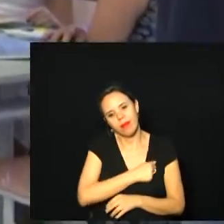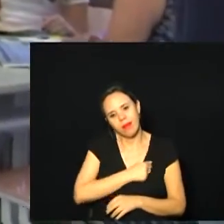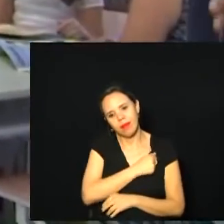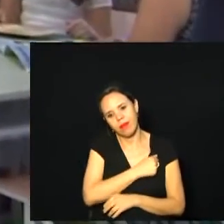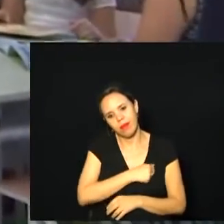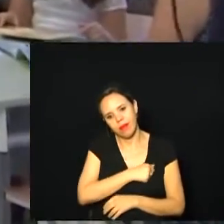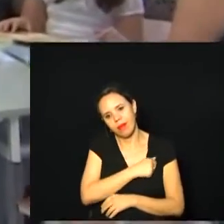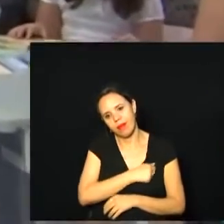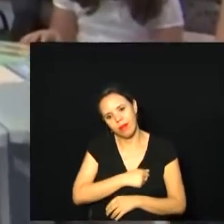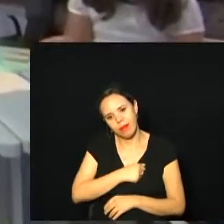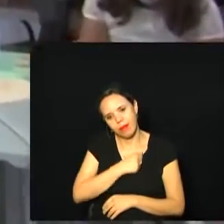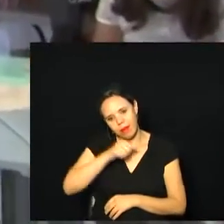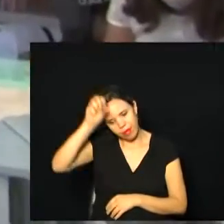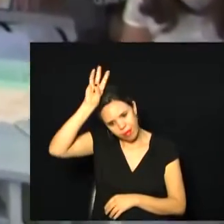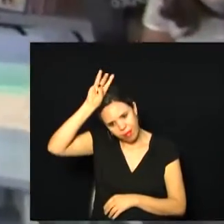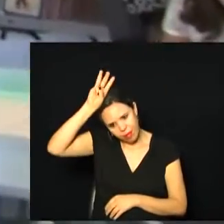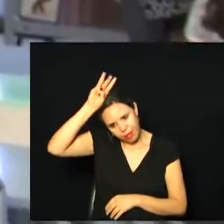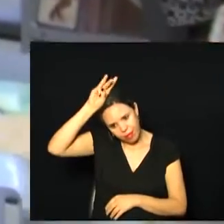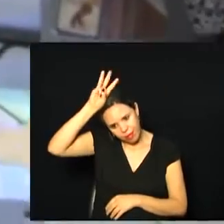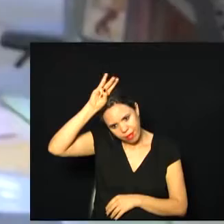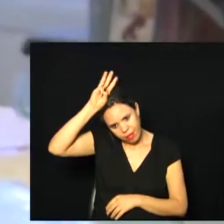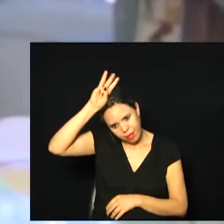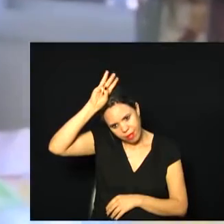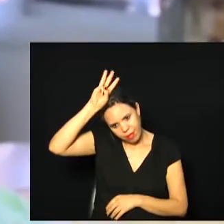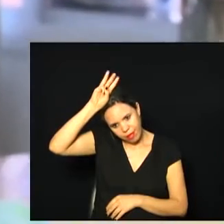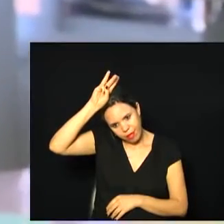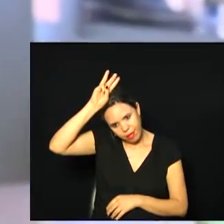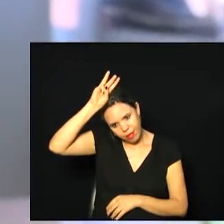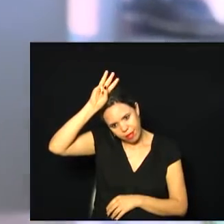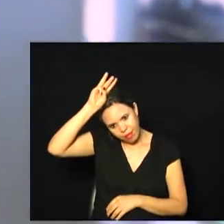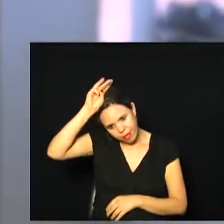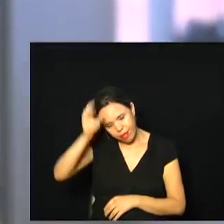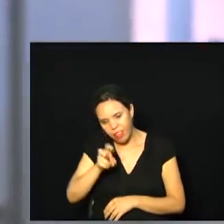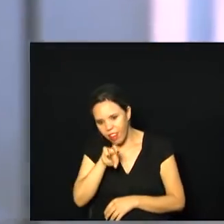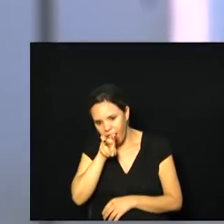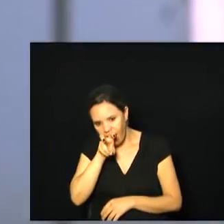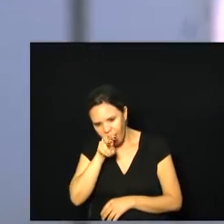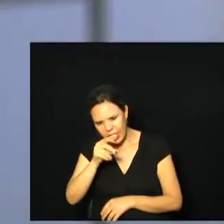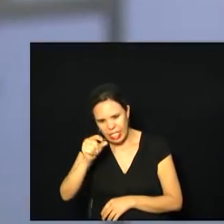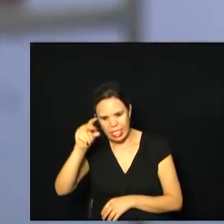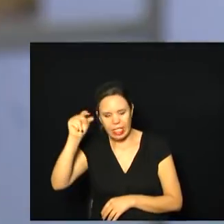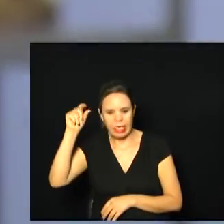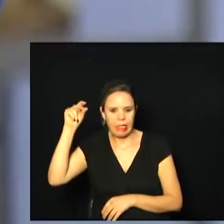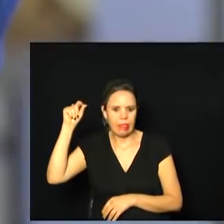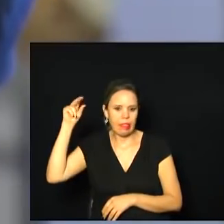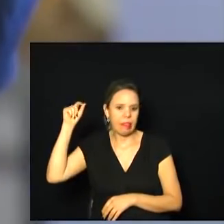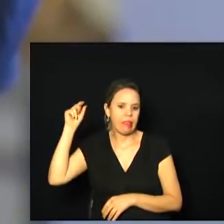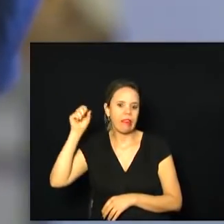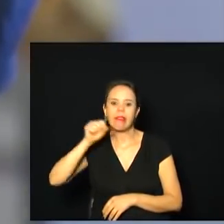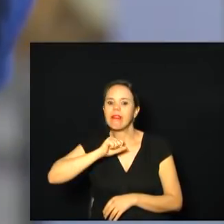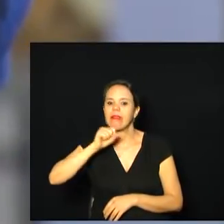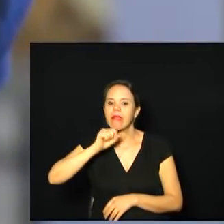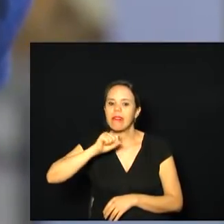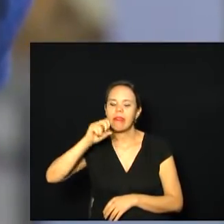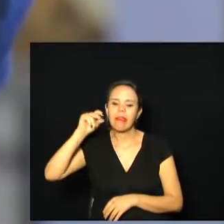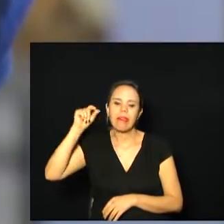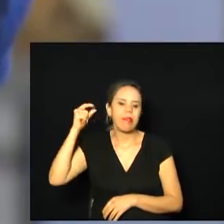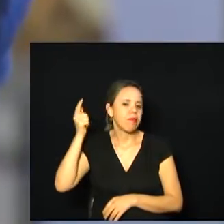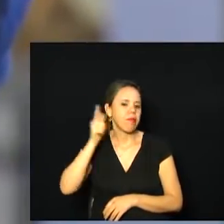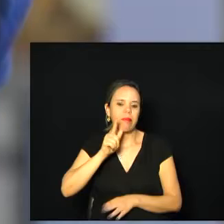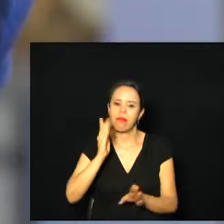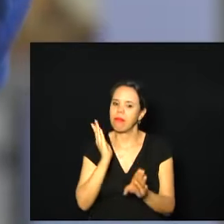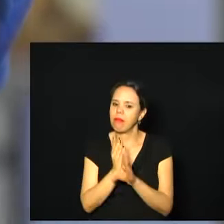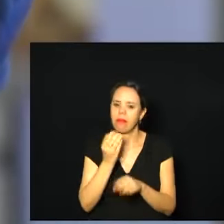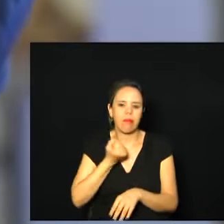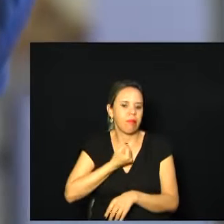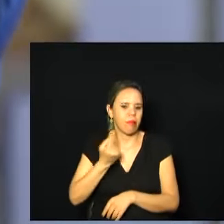só. Cebolinha, gibi do Cebolinha. Cebolinha. E esse é um gibi antigo. Rapaz do céu. É um gibi antigo. Eu não consegui encontrar o